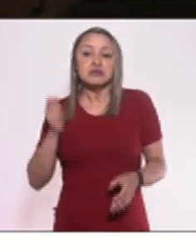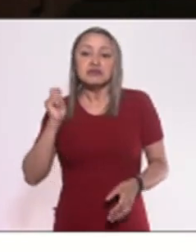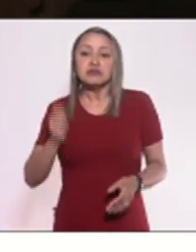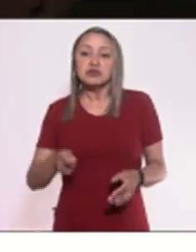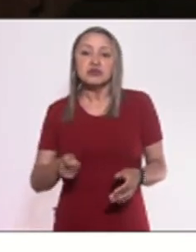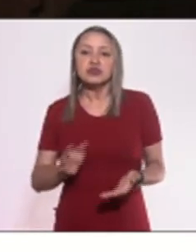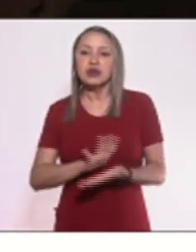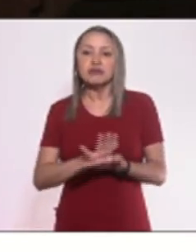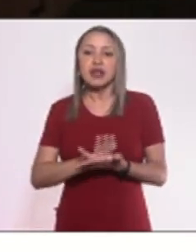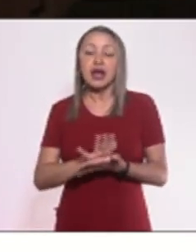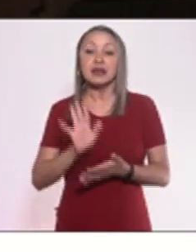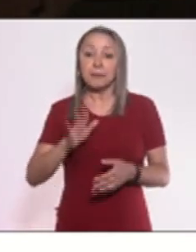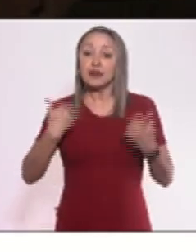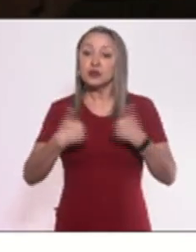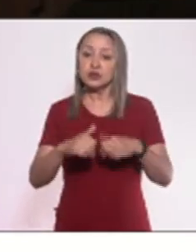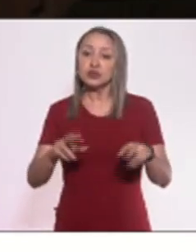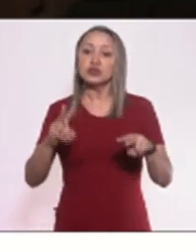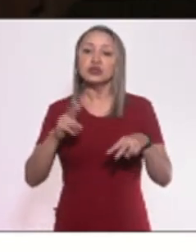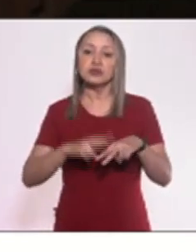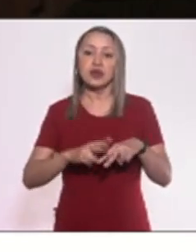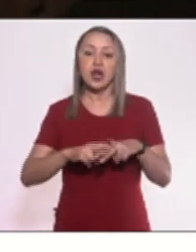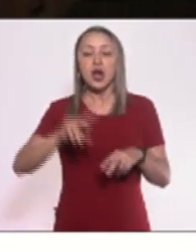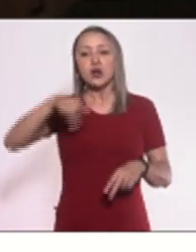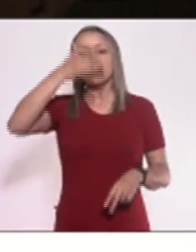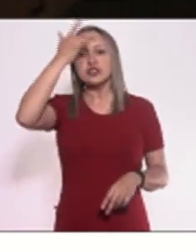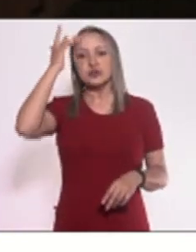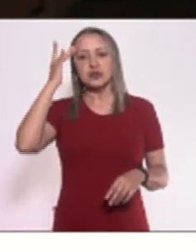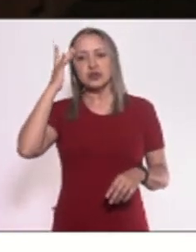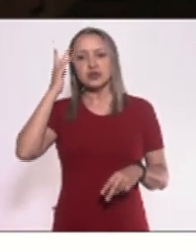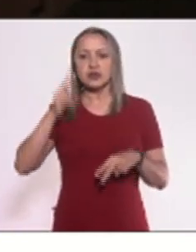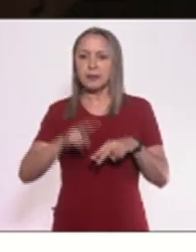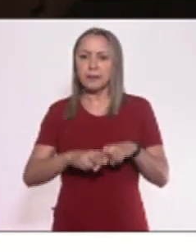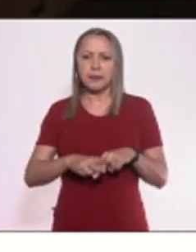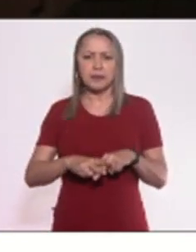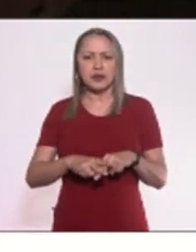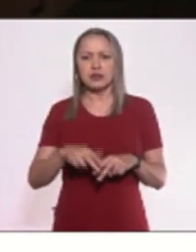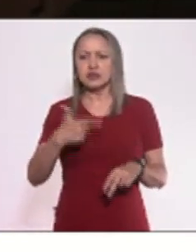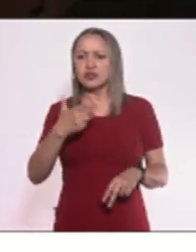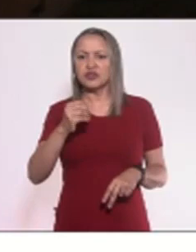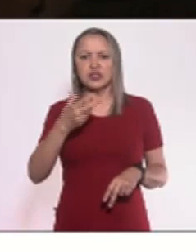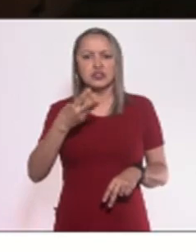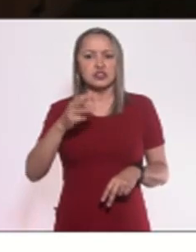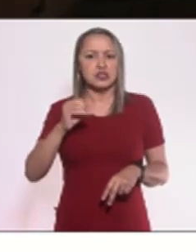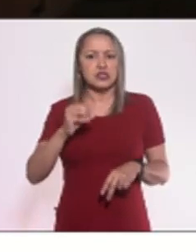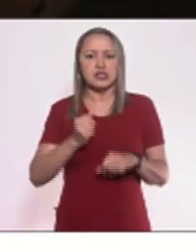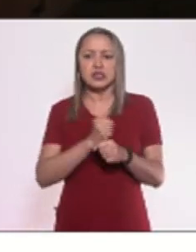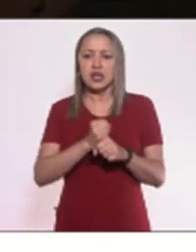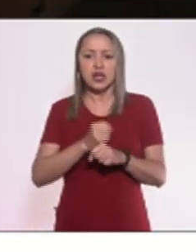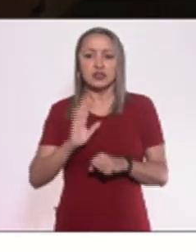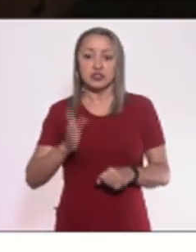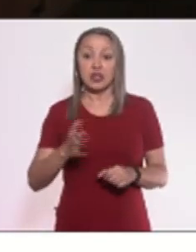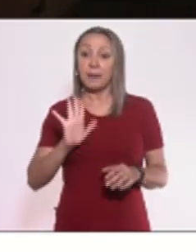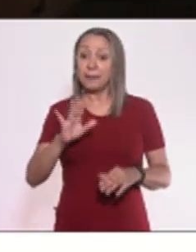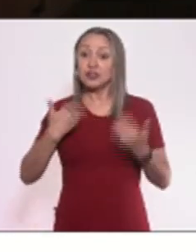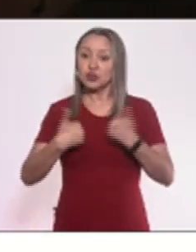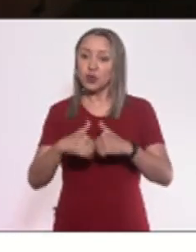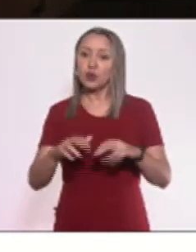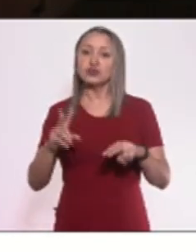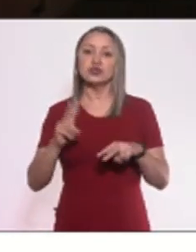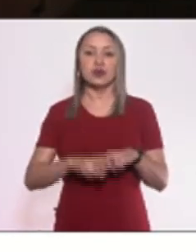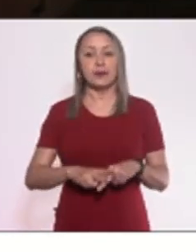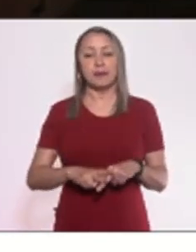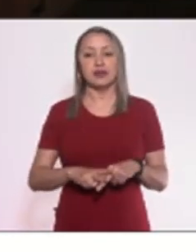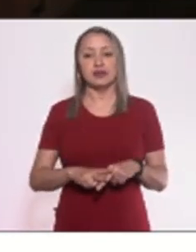E outros já cumpriram as penas e continuam presos, porque nem a comunicação de